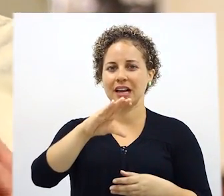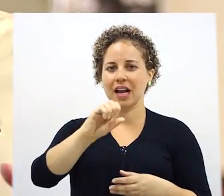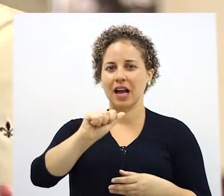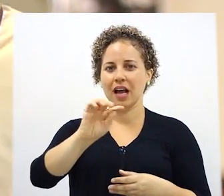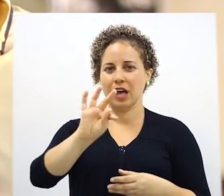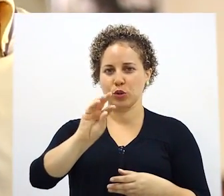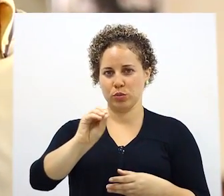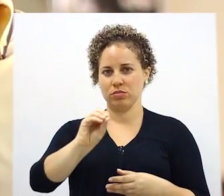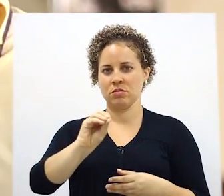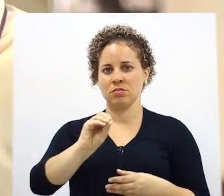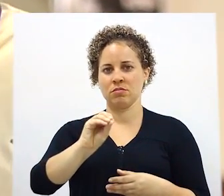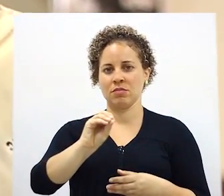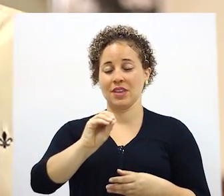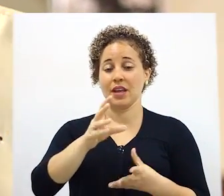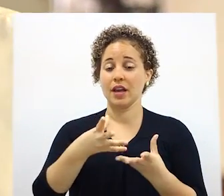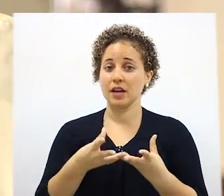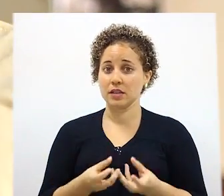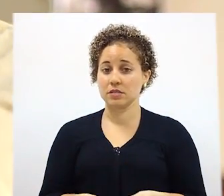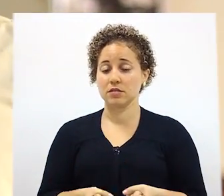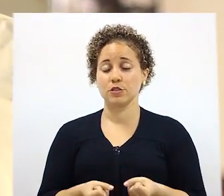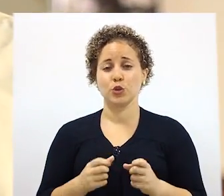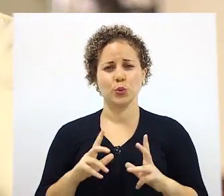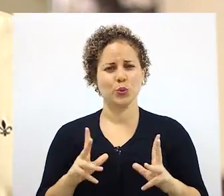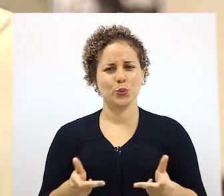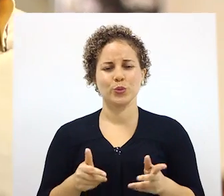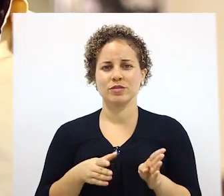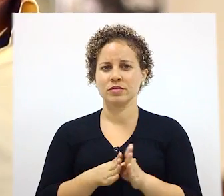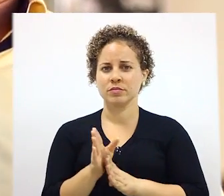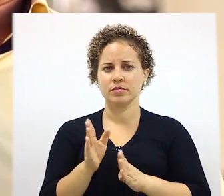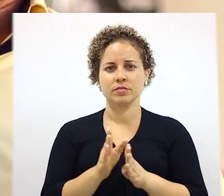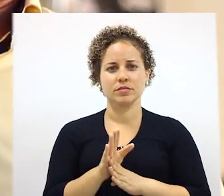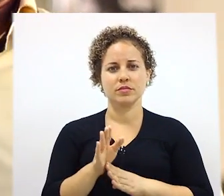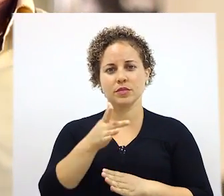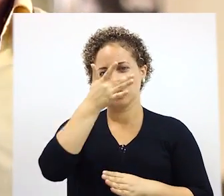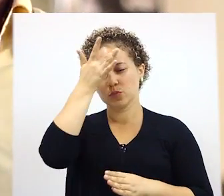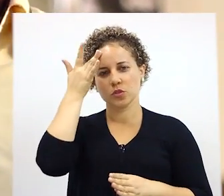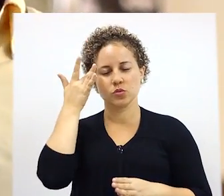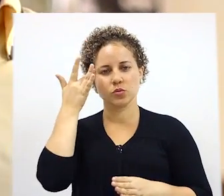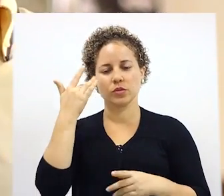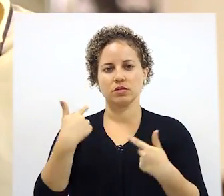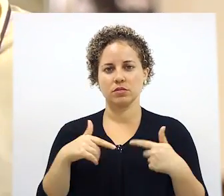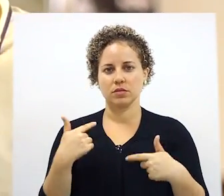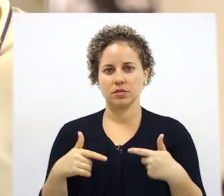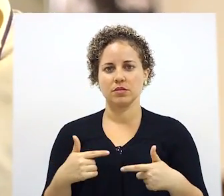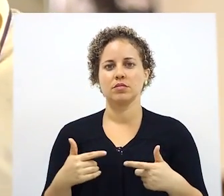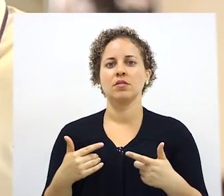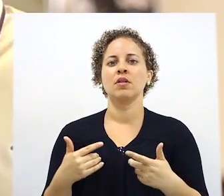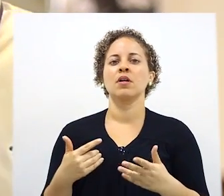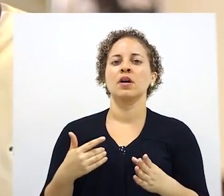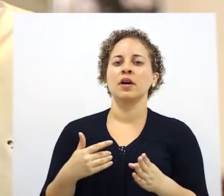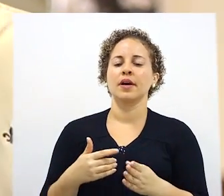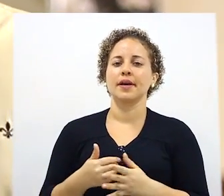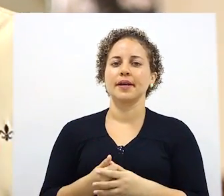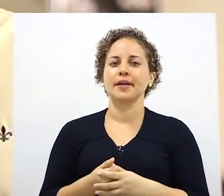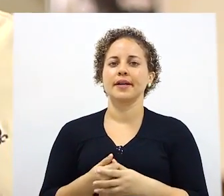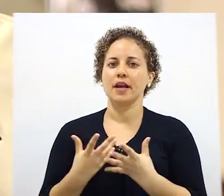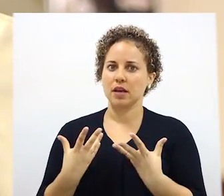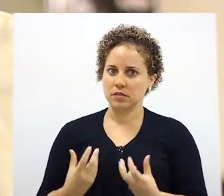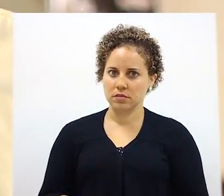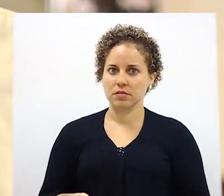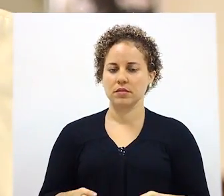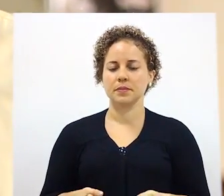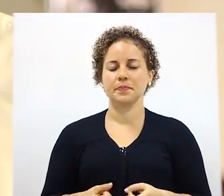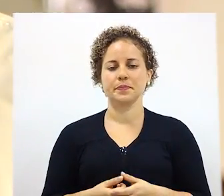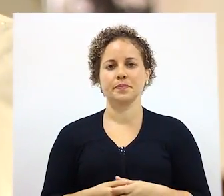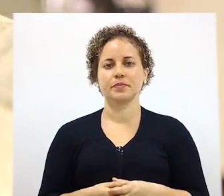sindicato ele recebe todas as informações ao qual o trabalhador ele é submetido, até porque hoje em